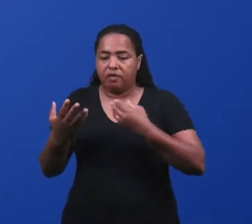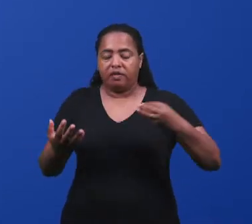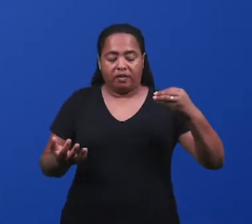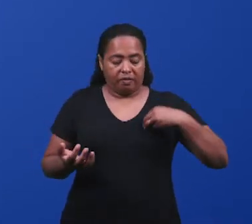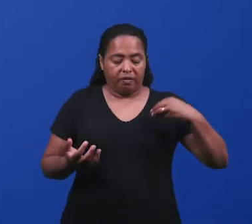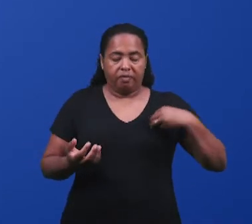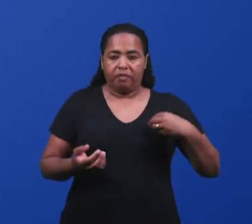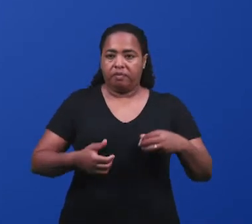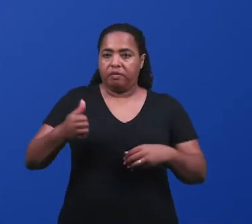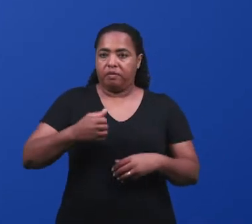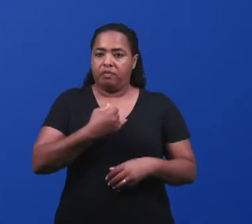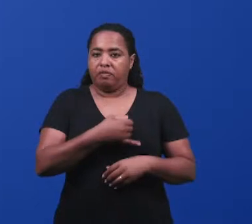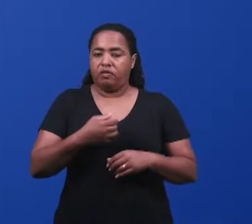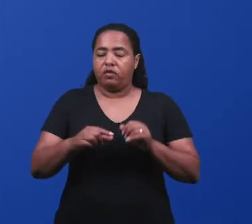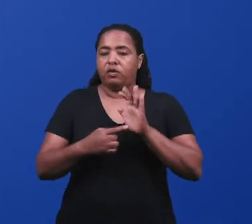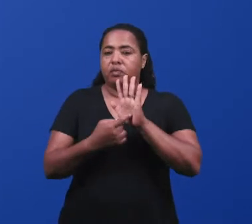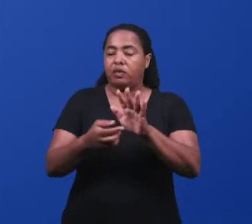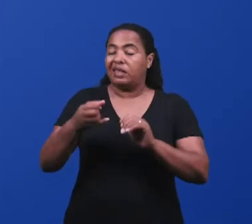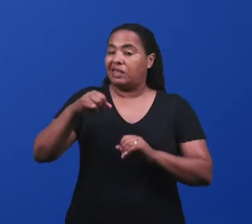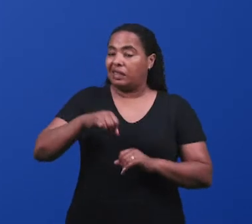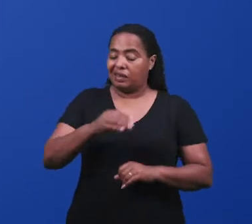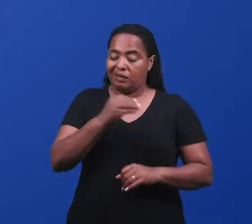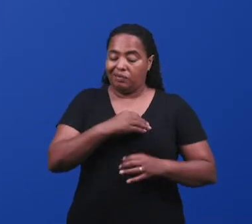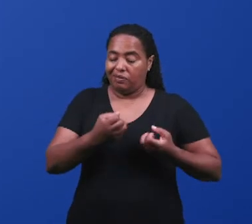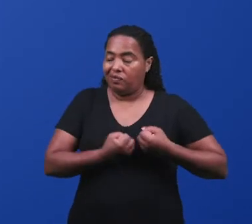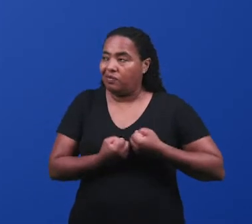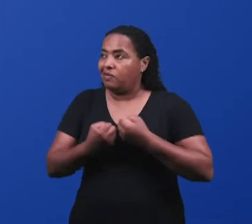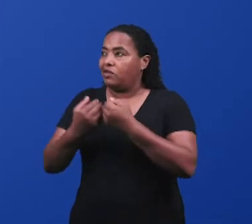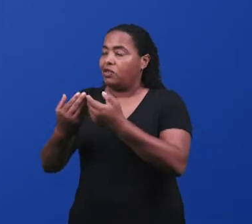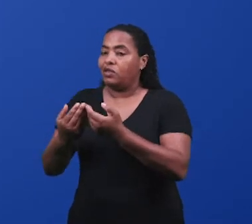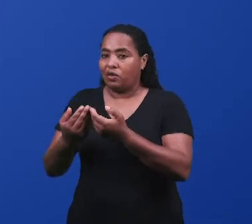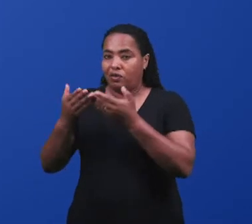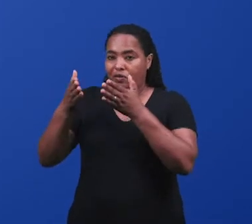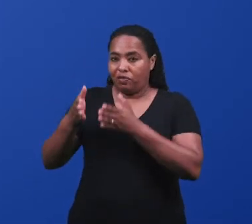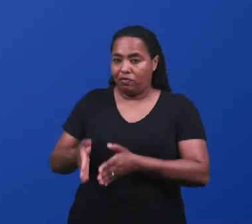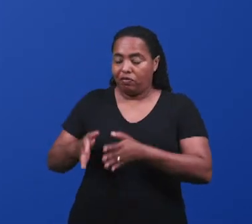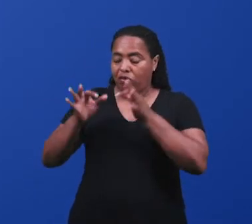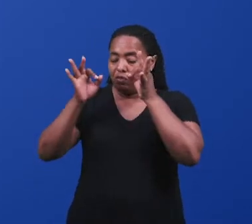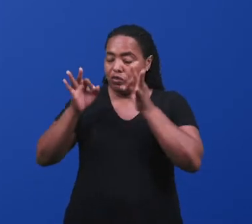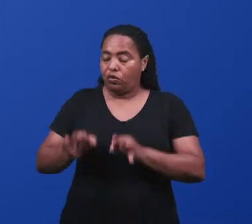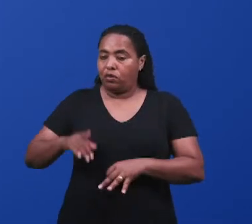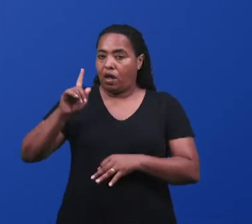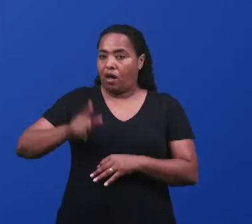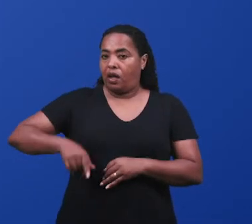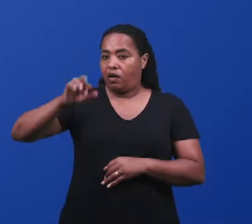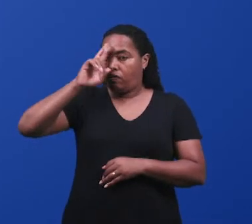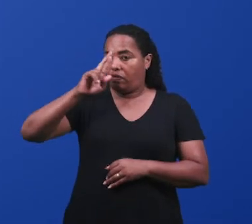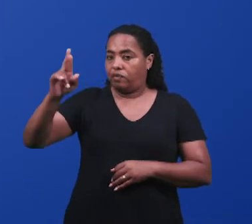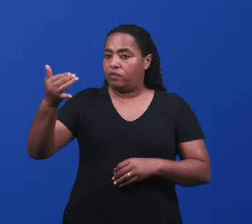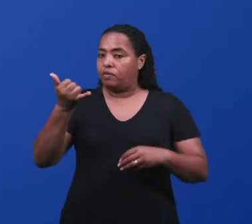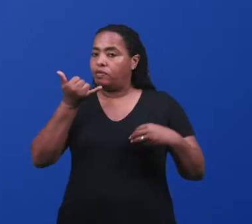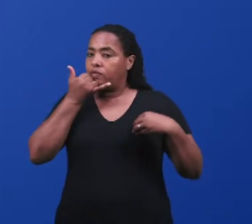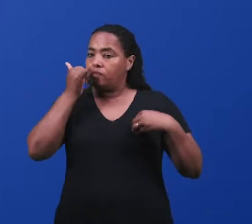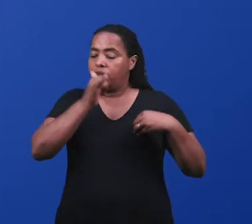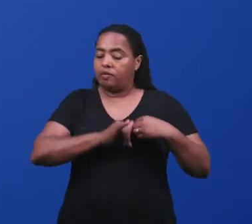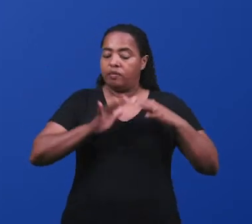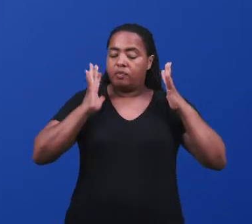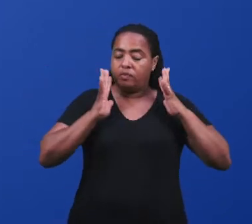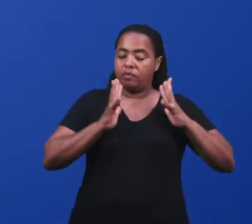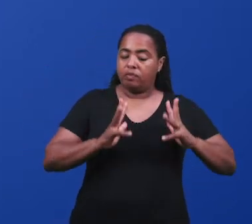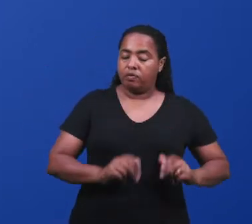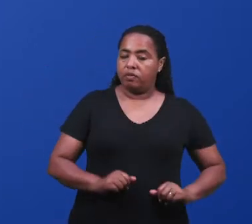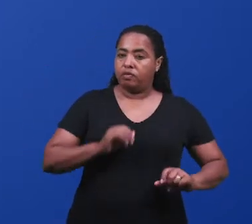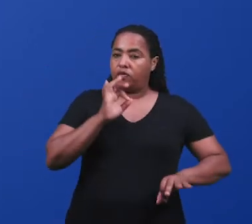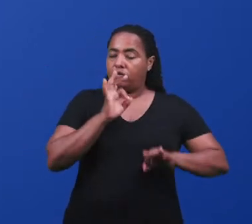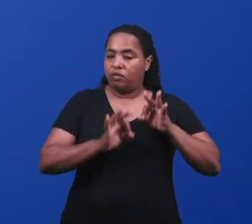1 João 9 diz que se confessarmos nosso pecado, Ele é fiel e justo para nos perdoar de todo pecado e nos purificar de toda